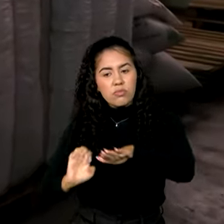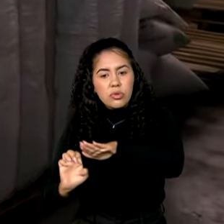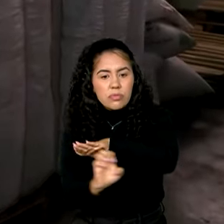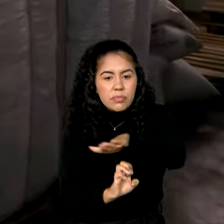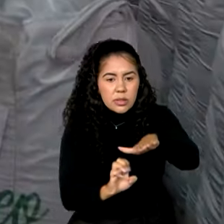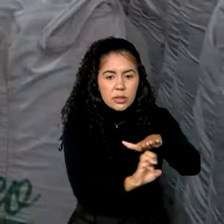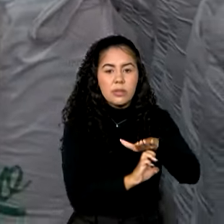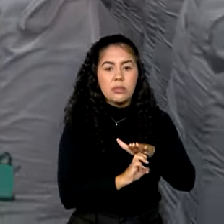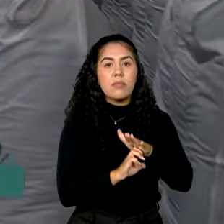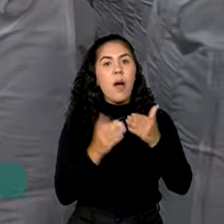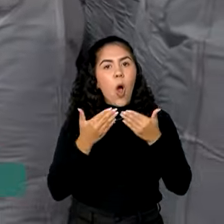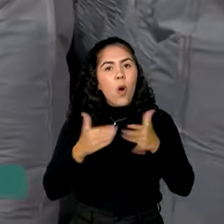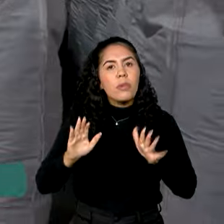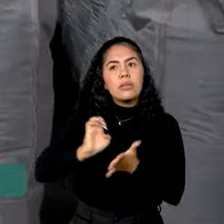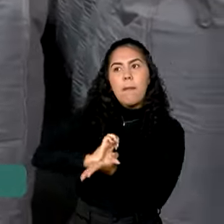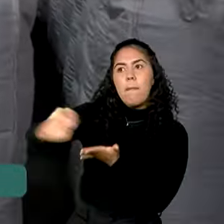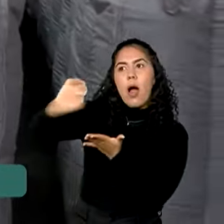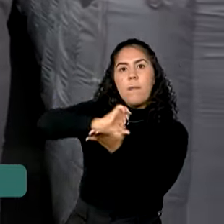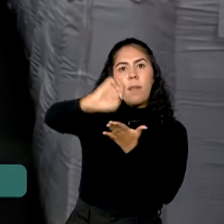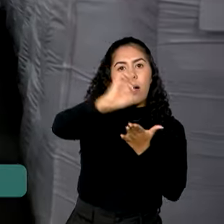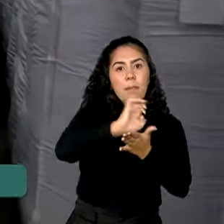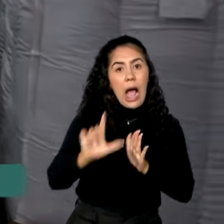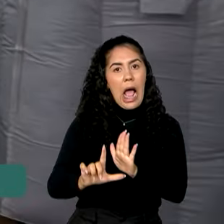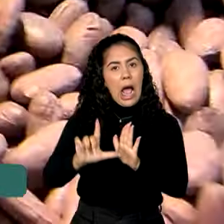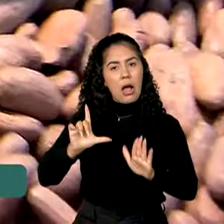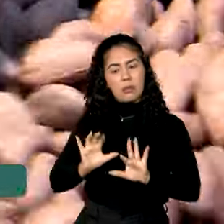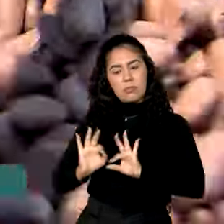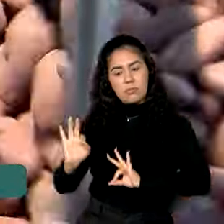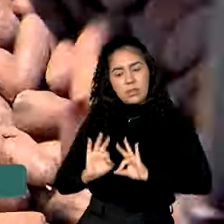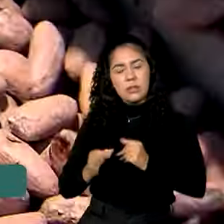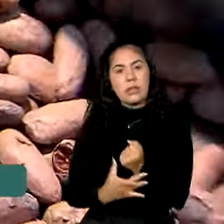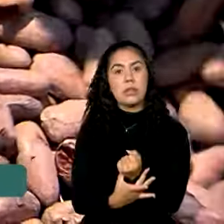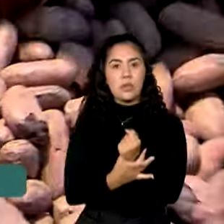iniciarem suas exportações de maneira planejada